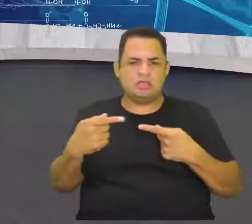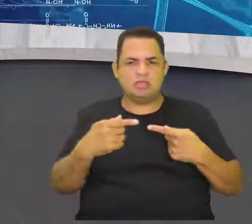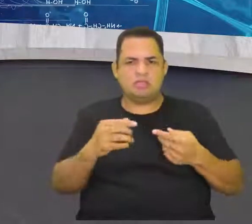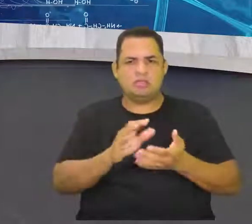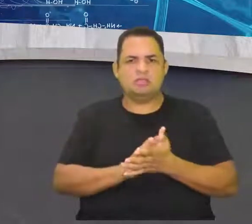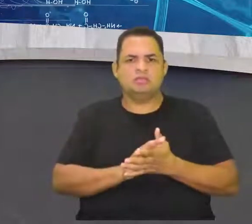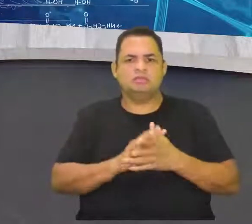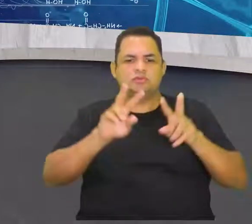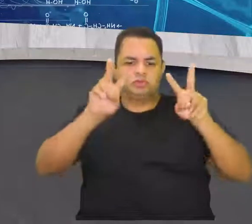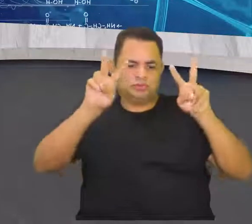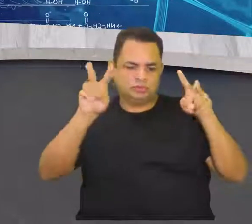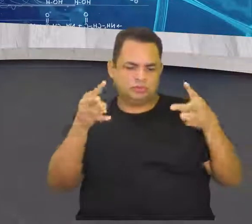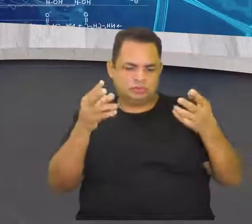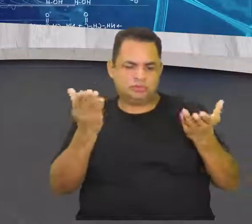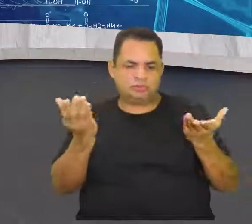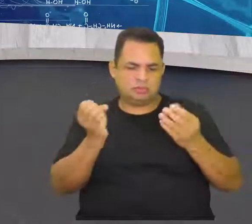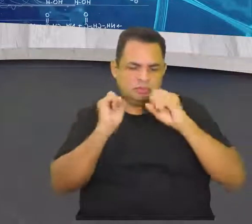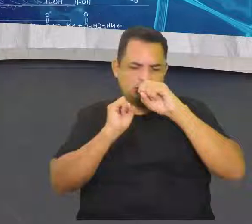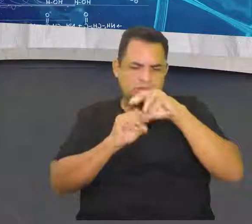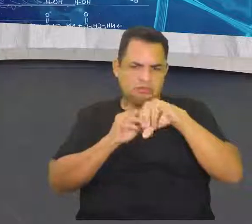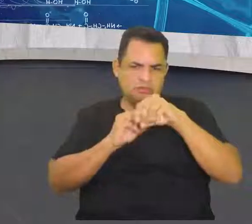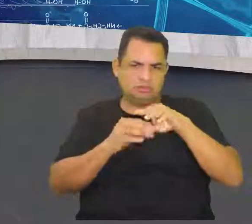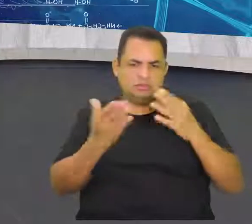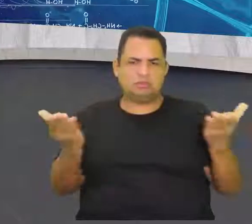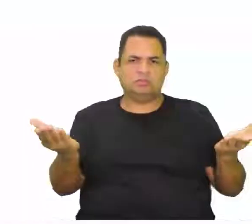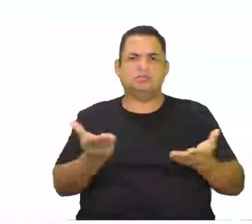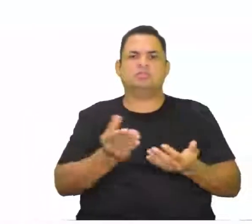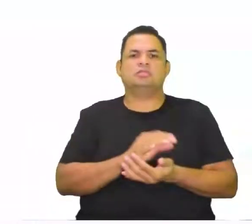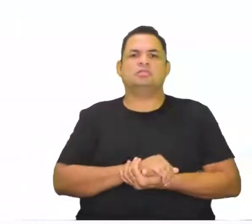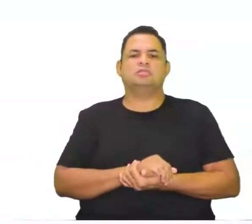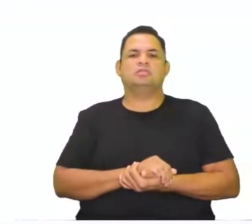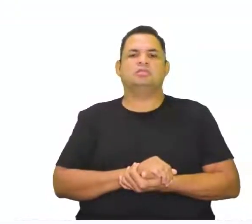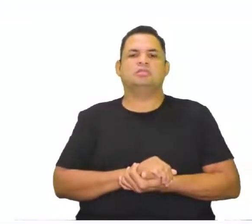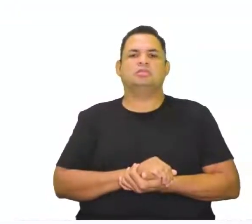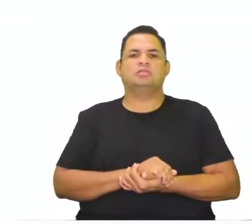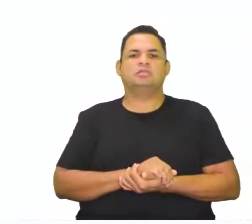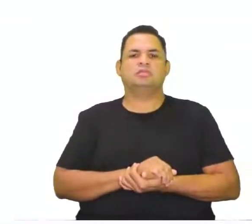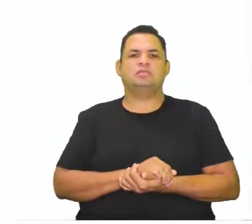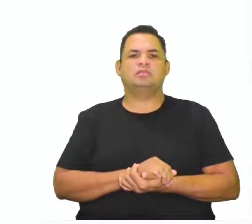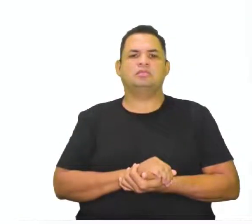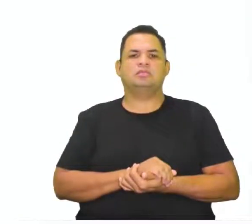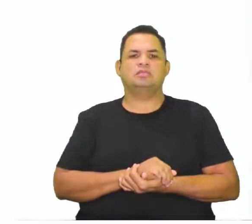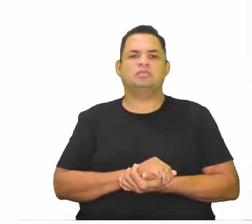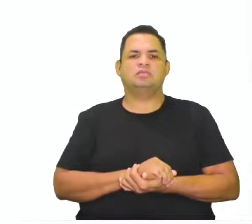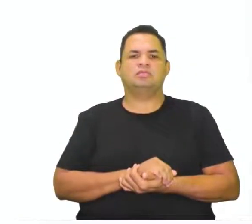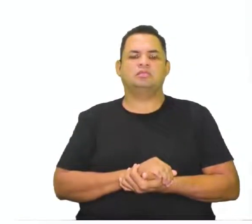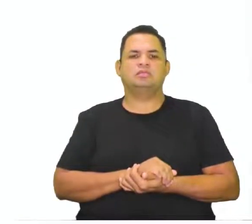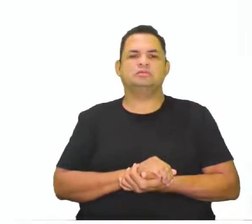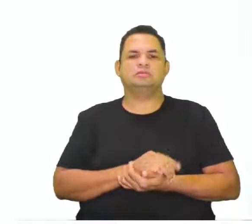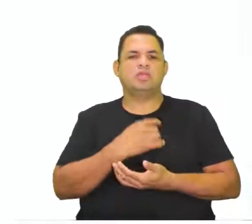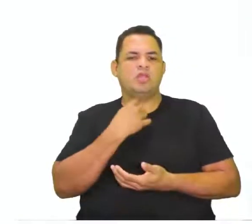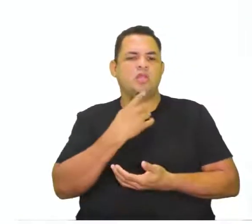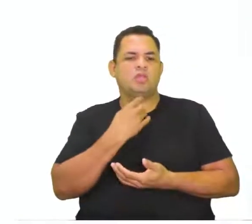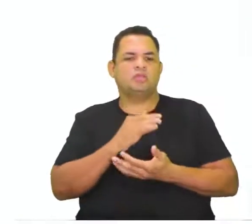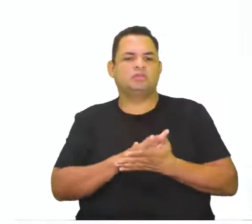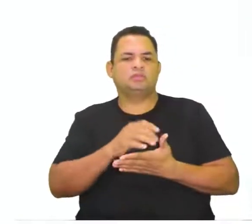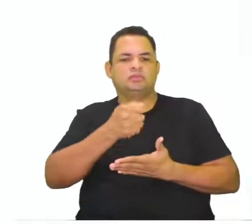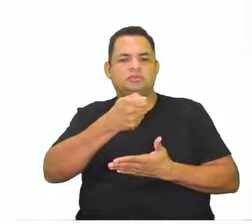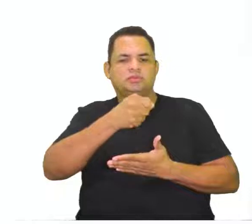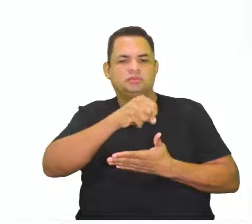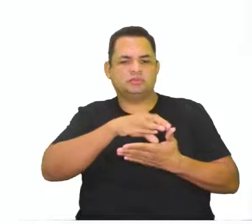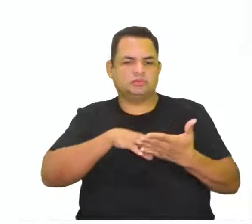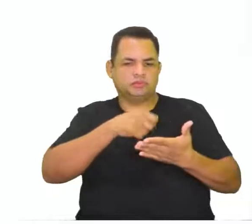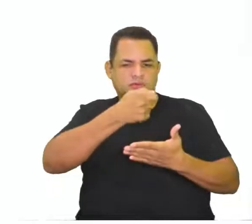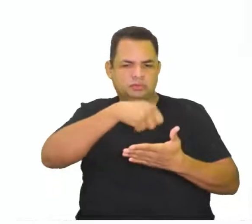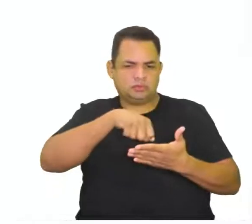nosso assunto abordado. Então vamos lá para a gente tirar a dúvida aqui nas nossas resoluções